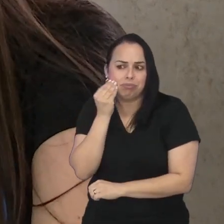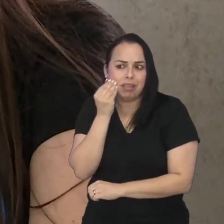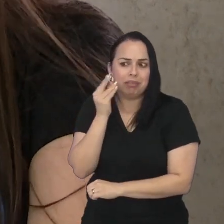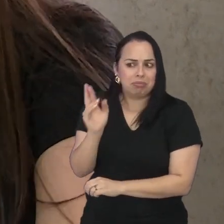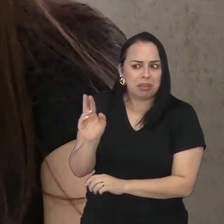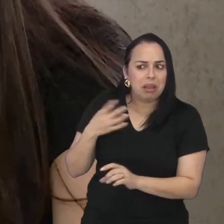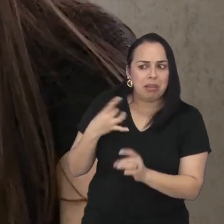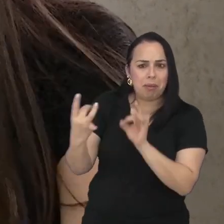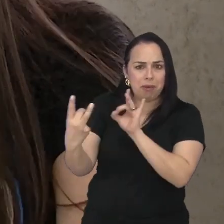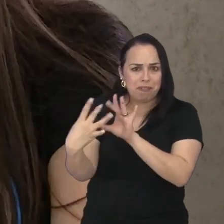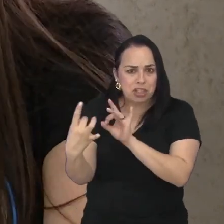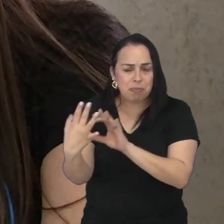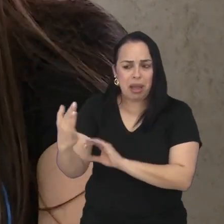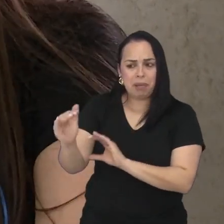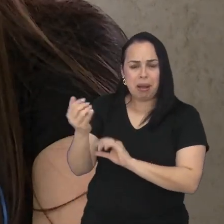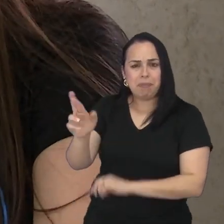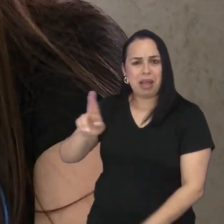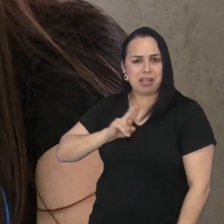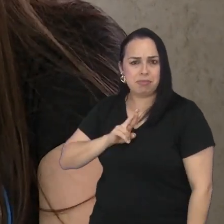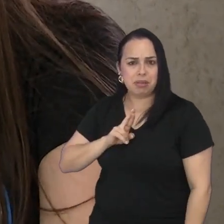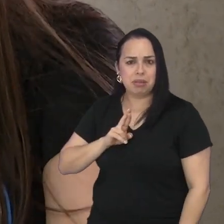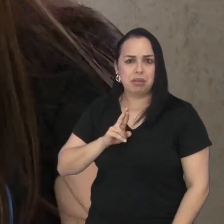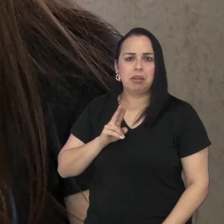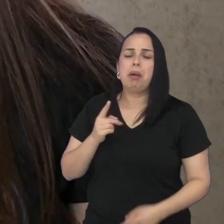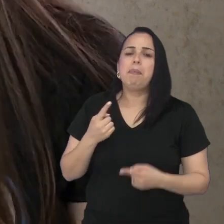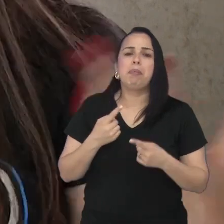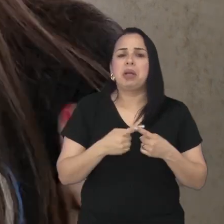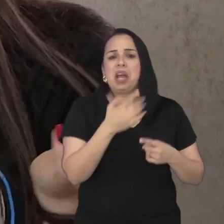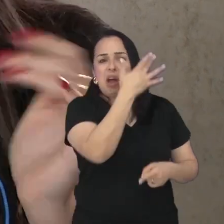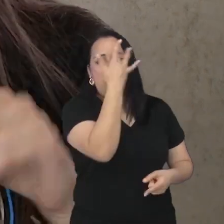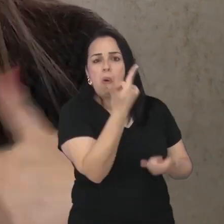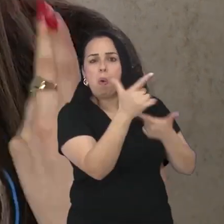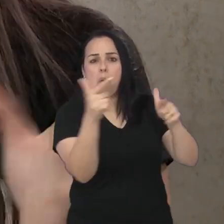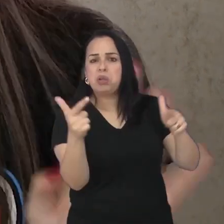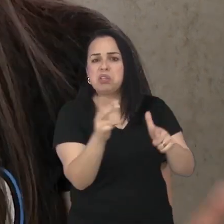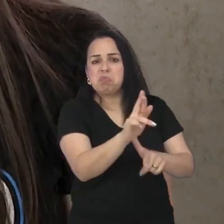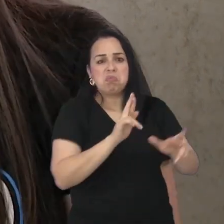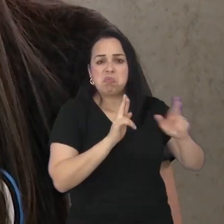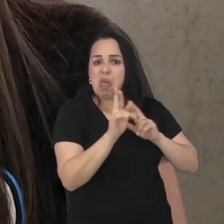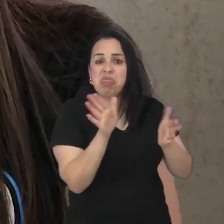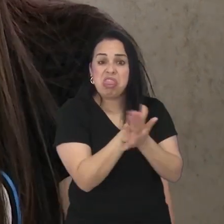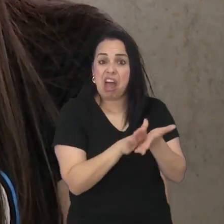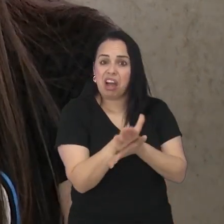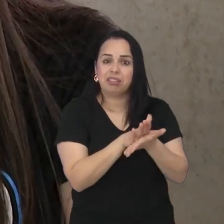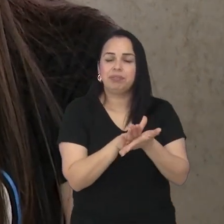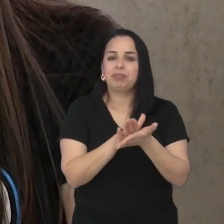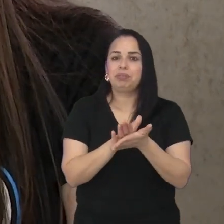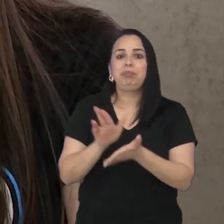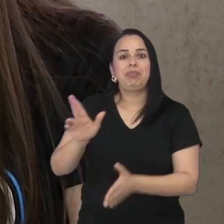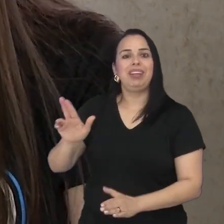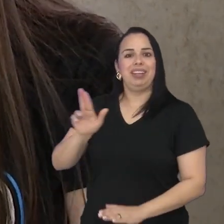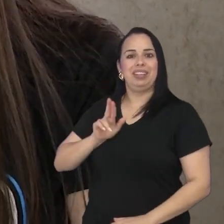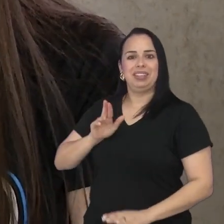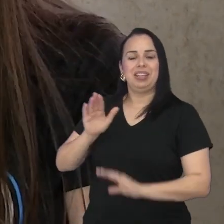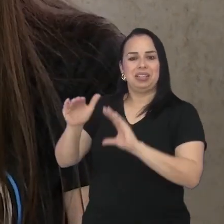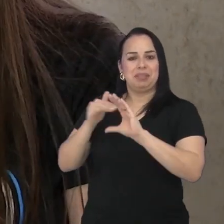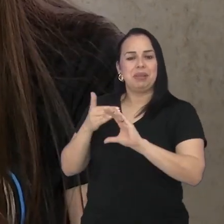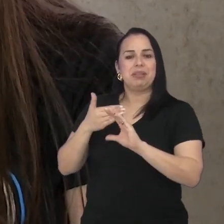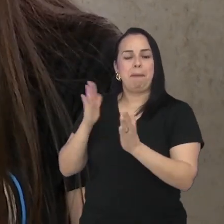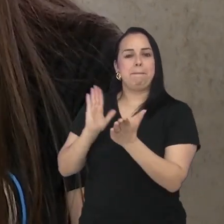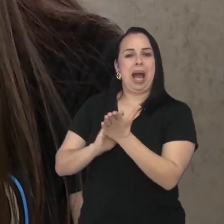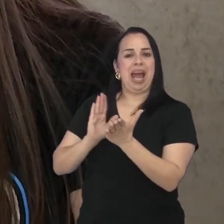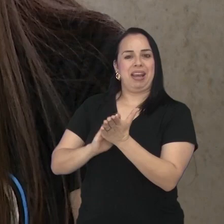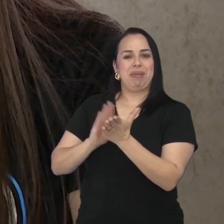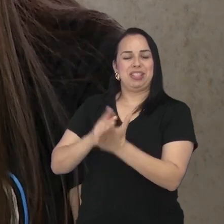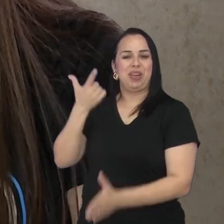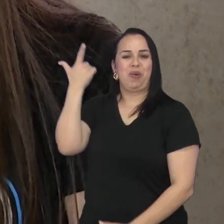mensagenzinha para ela para ver se ela tinha algum feedback para me dar, né, porque já estava vindo de experiências onde ninguém me dava retorno sobre nada. E aí quando eu vi, graças a Deus, me